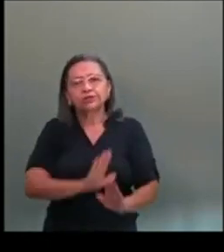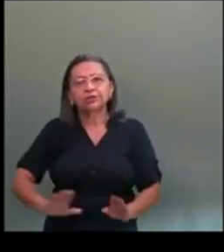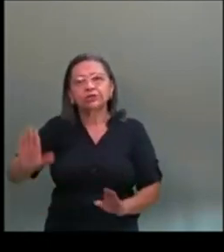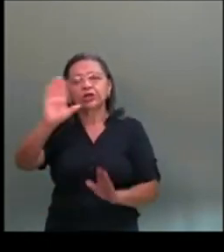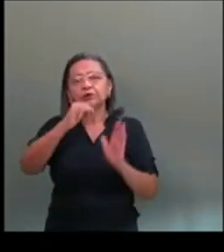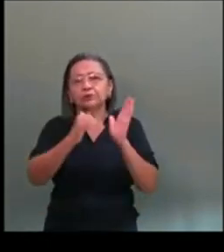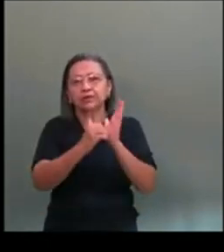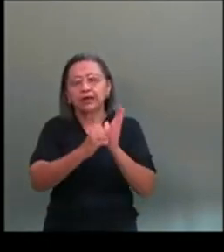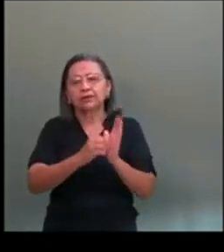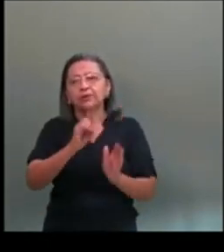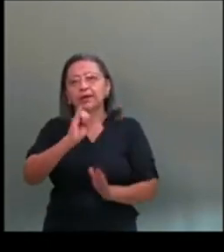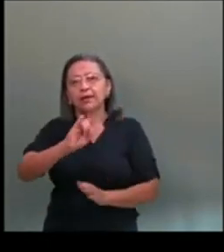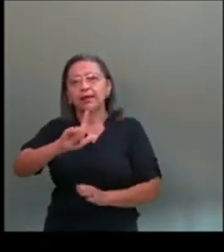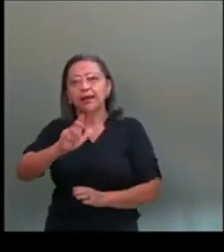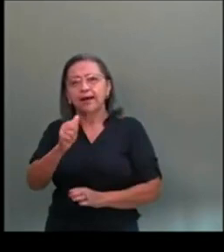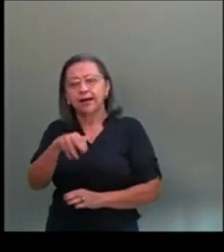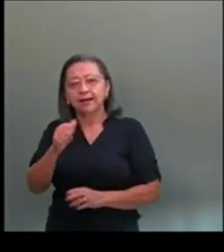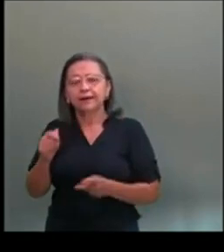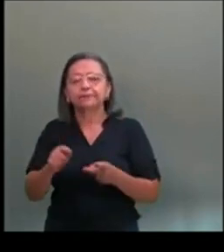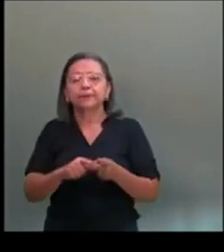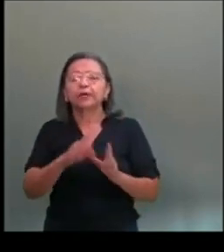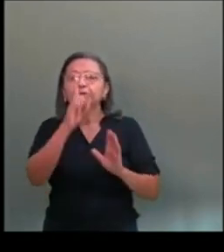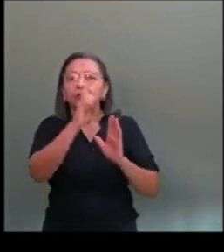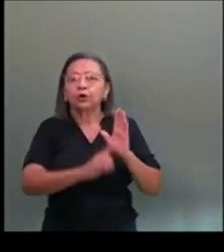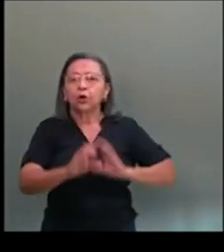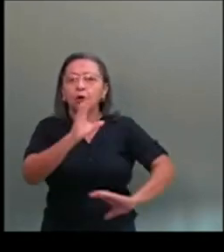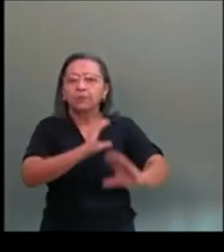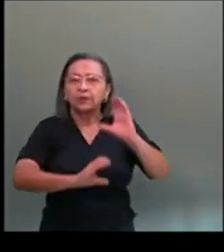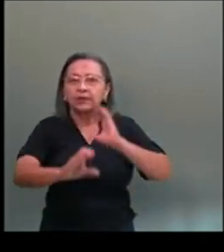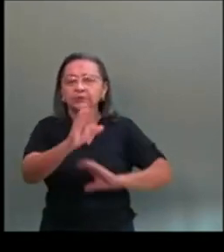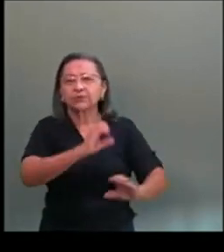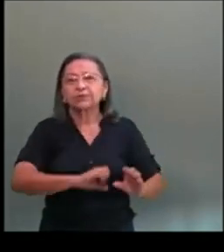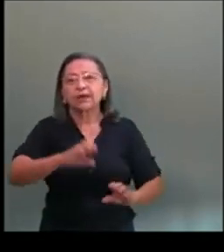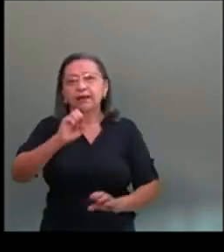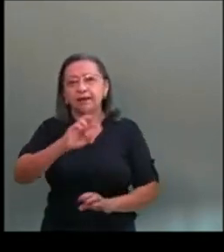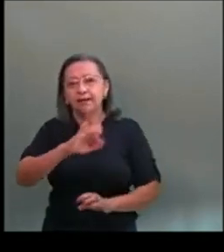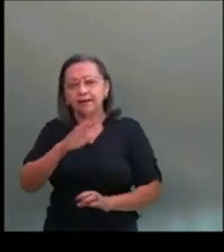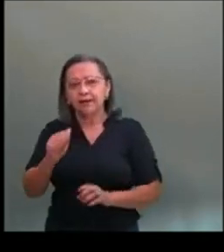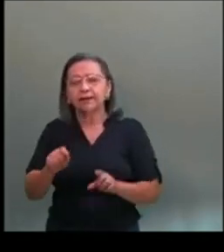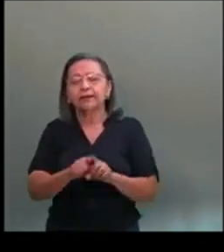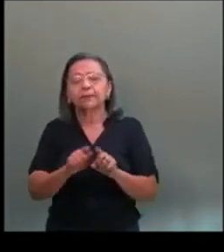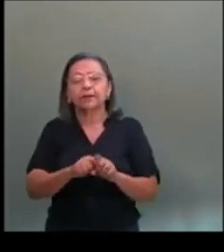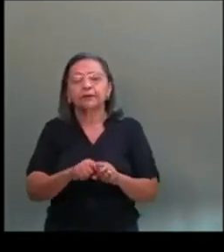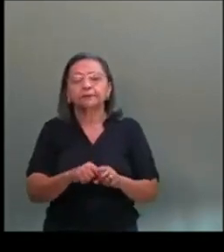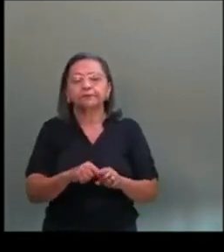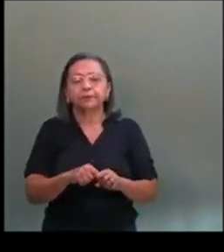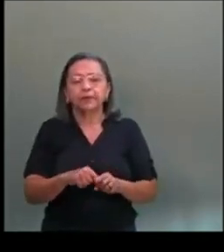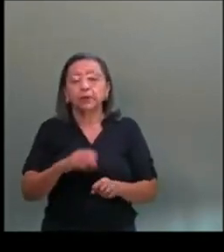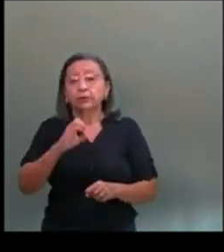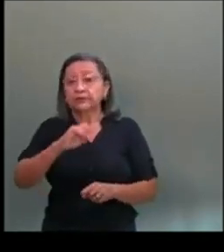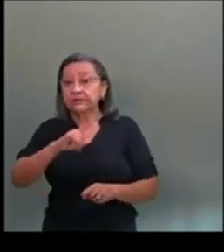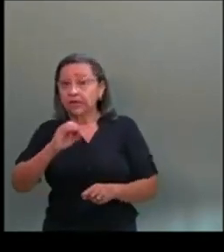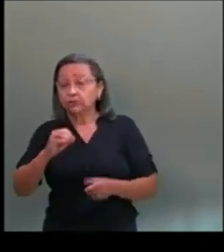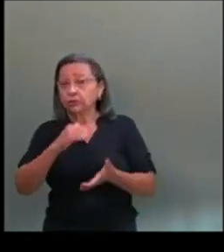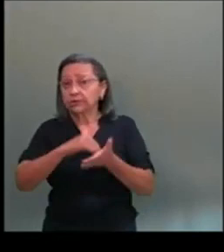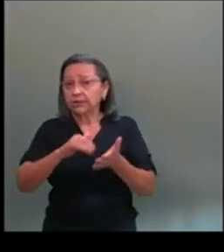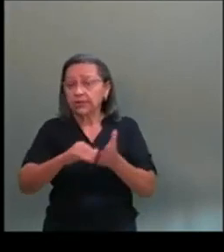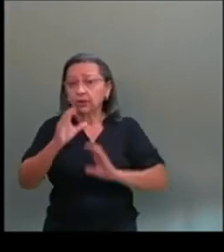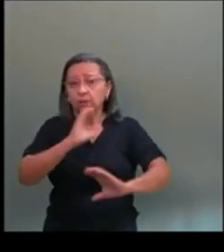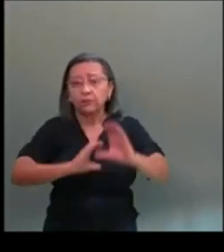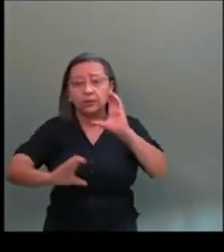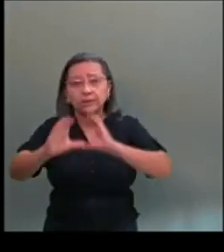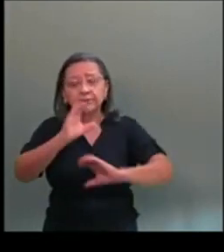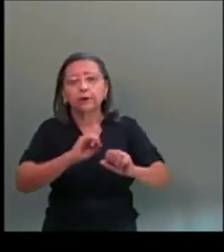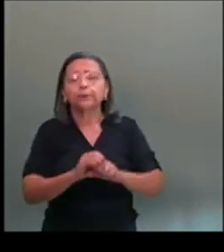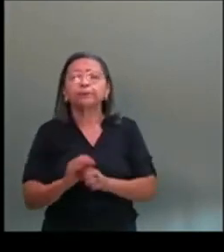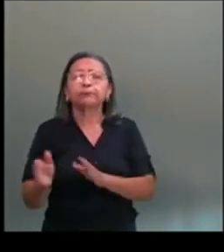secretária de Comunicação, Érica Seolim, o Fernando César Mesquita, secretário de Comunicação à época da criação da agência e da rádio, a